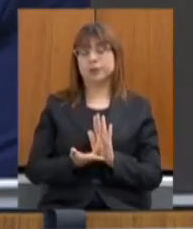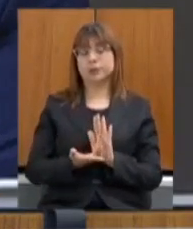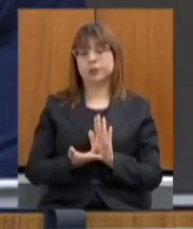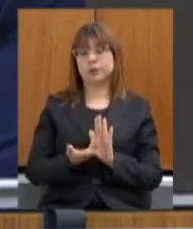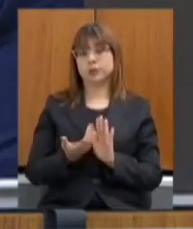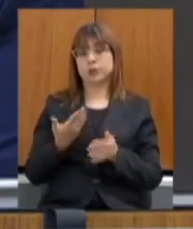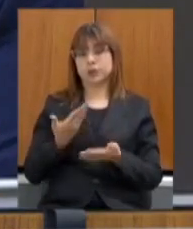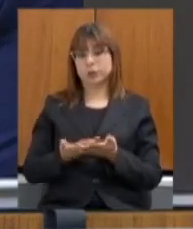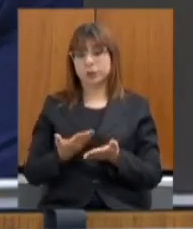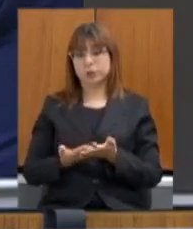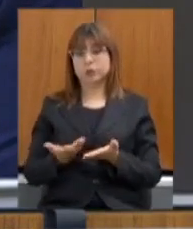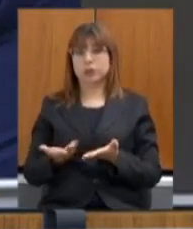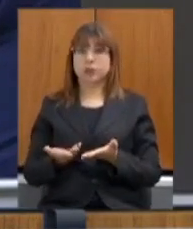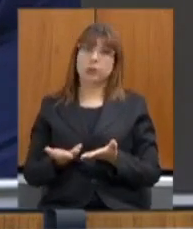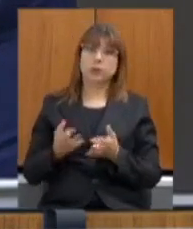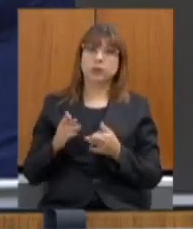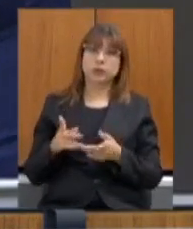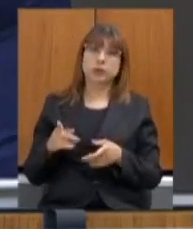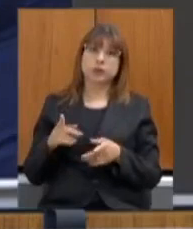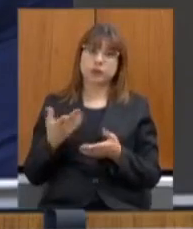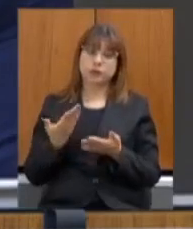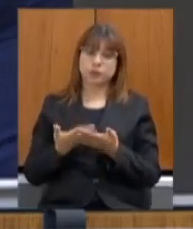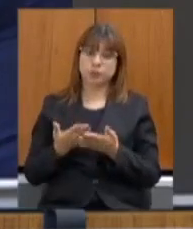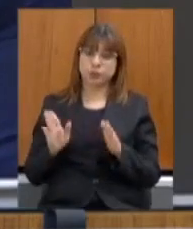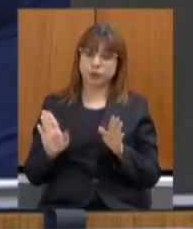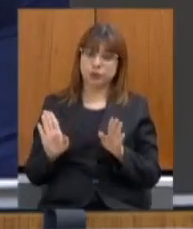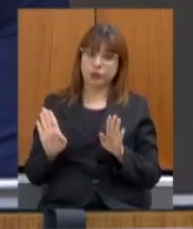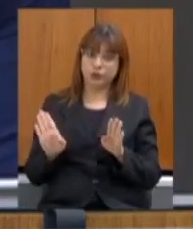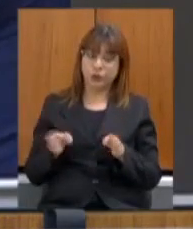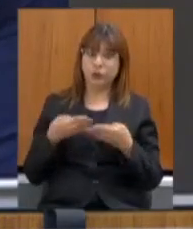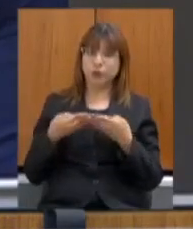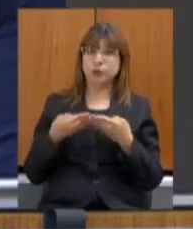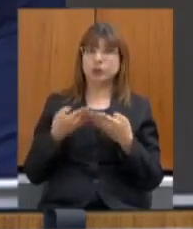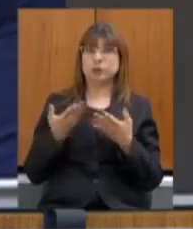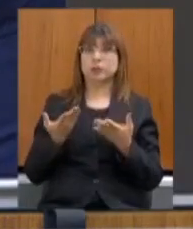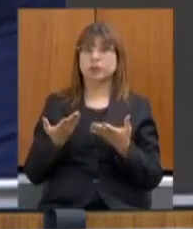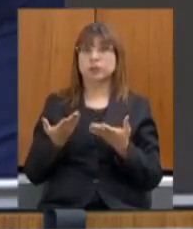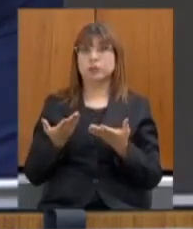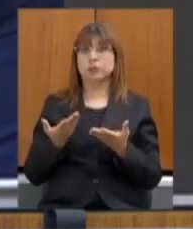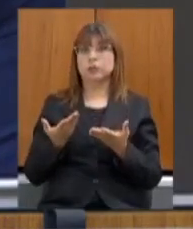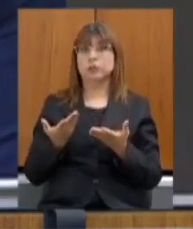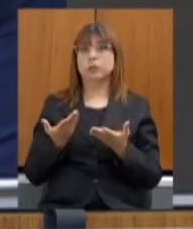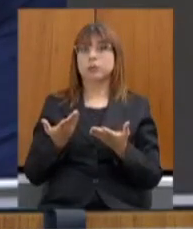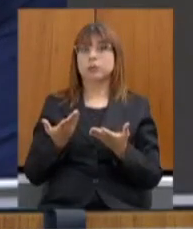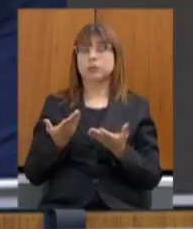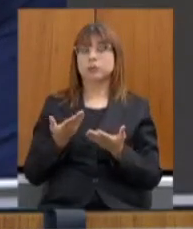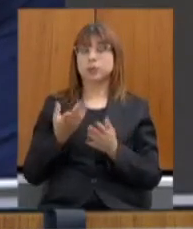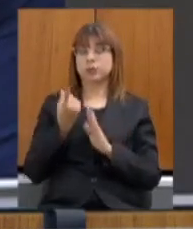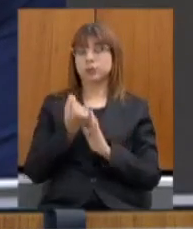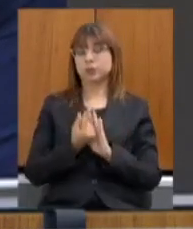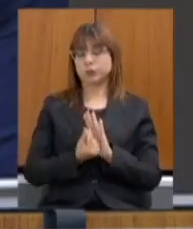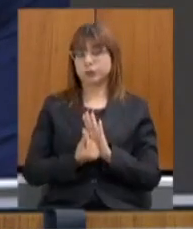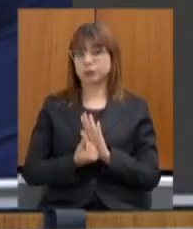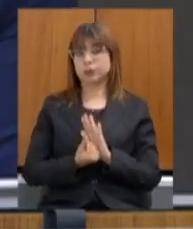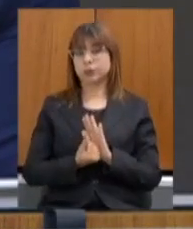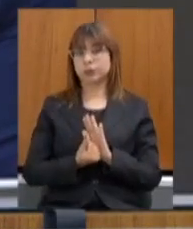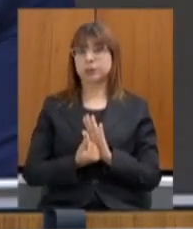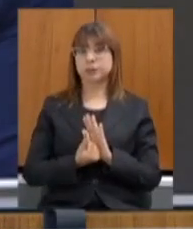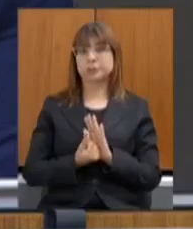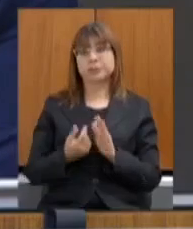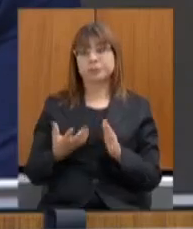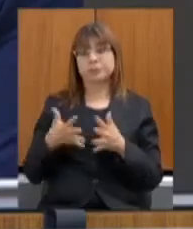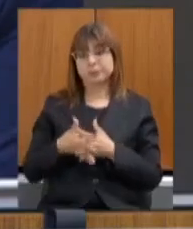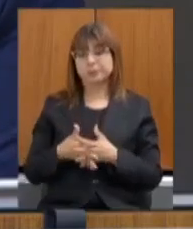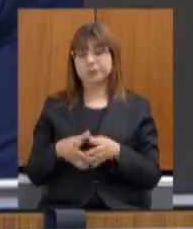escolas estão fechadas, fica, boa parte do orçamento, execução orçamentária é, com certeza, atingido.